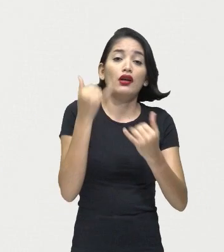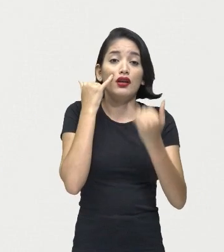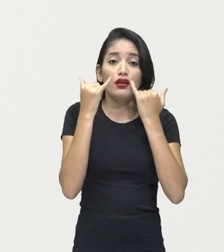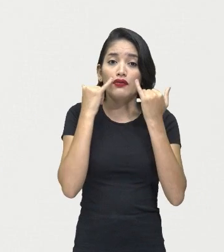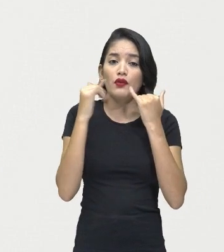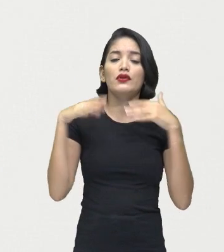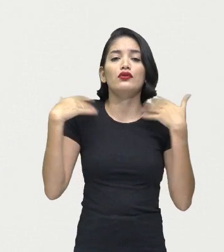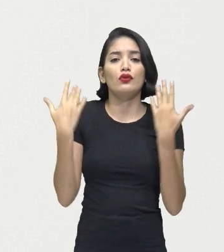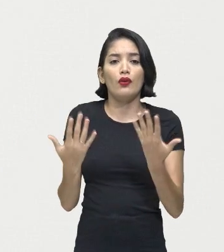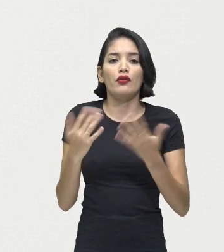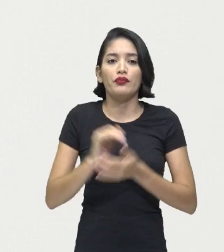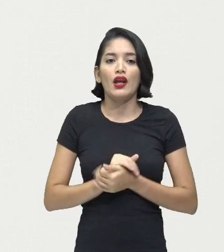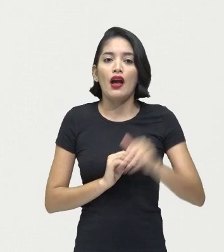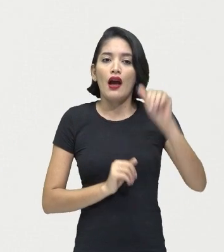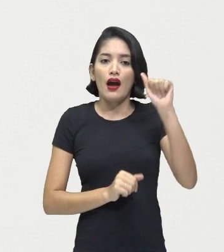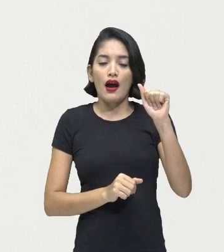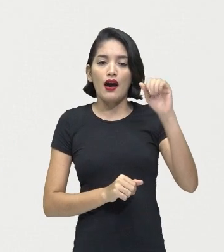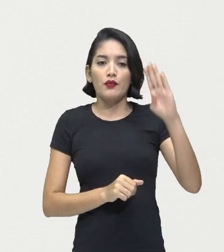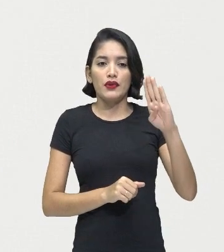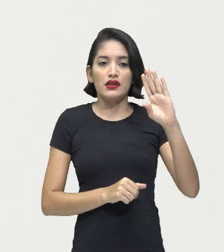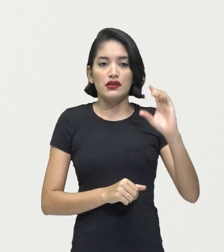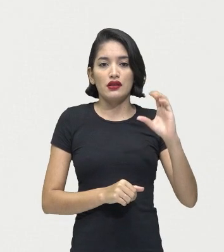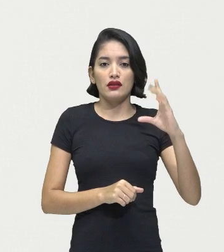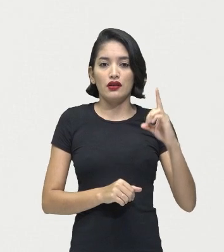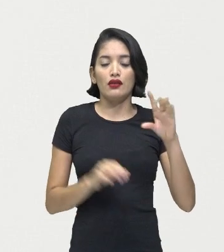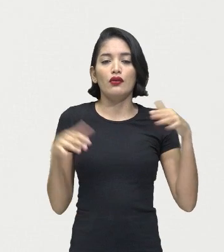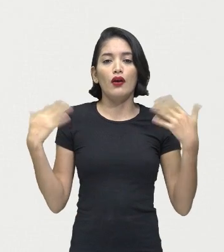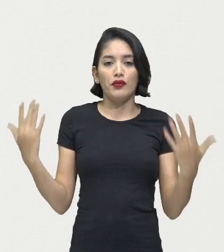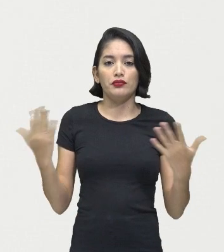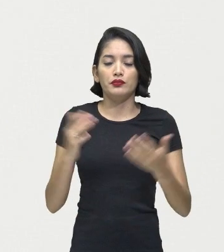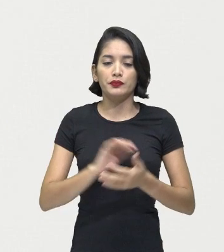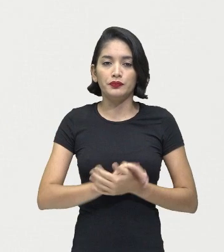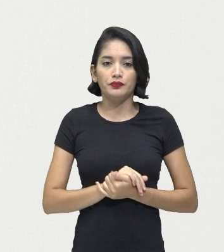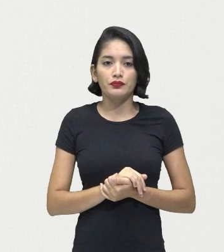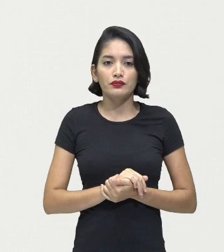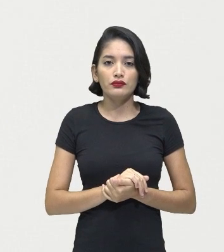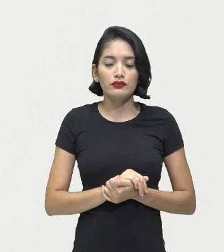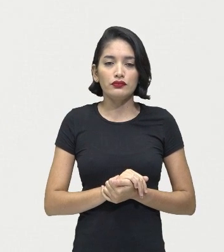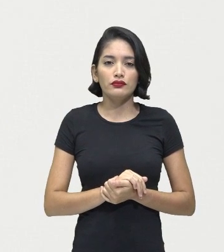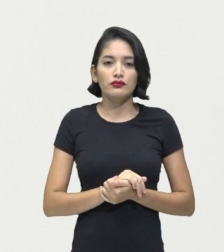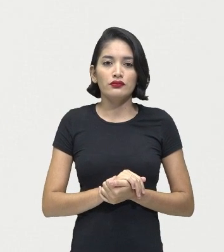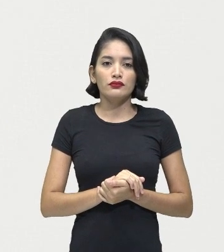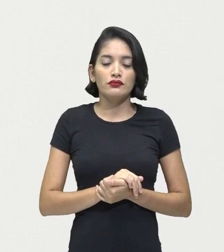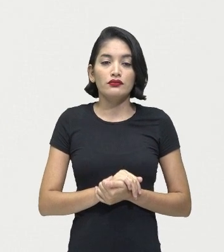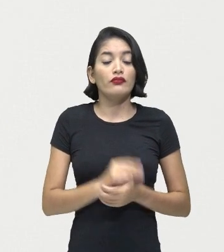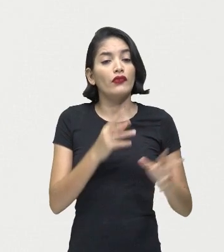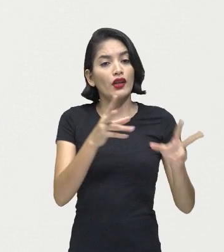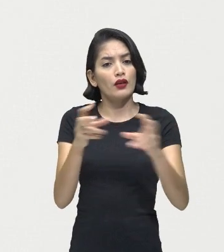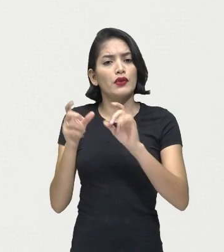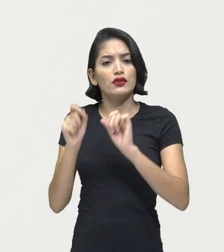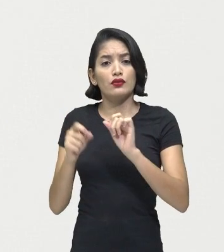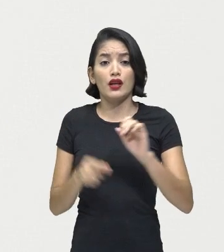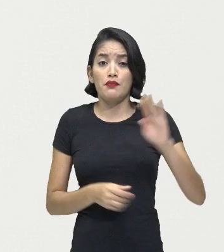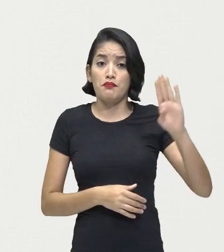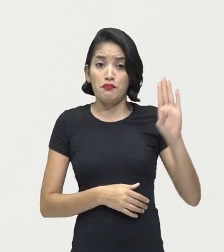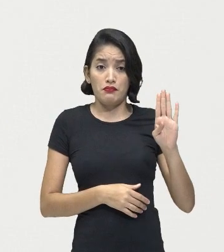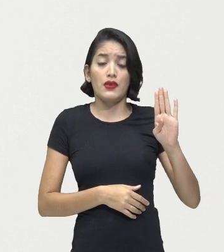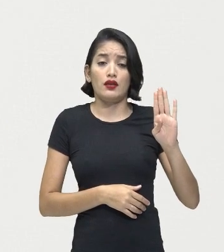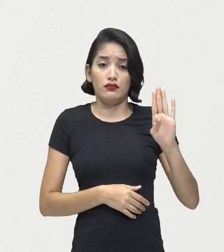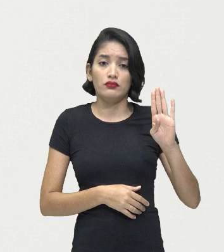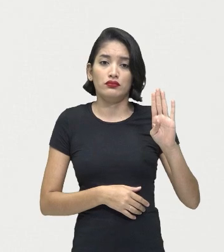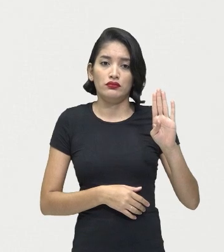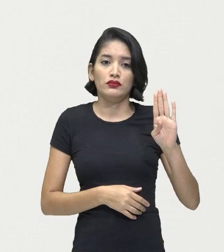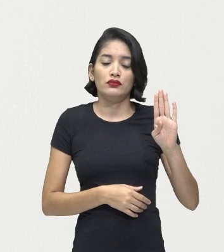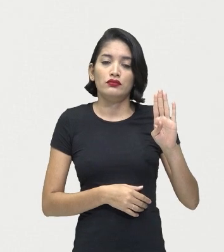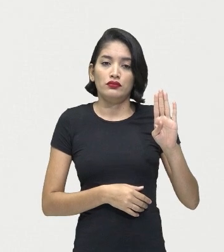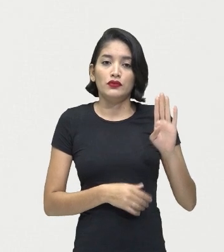de ideias, alternância de ideias ou conclusão de um fato. Então, a gente vai observar que ele tem oposição de ideias. Por